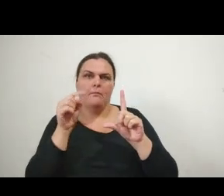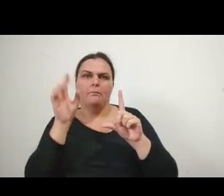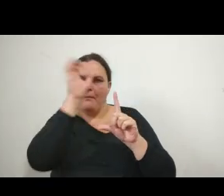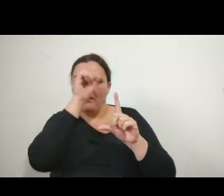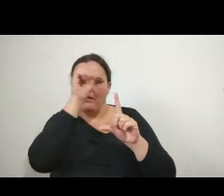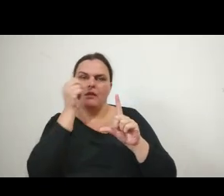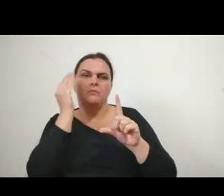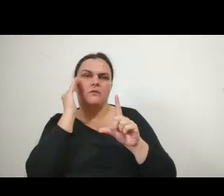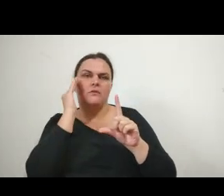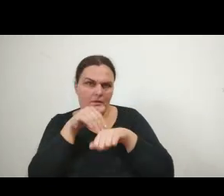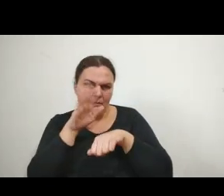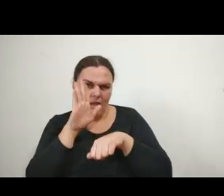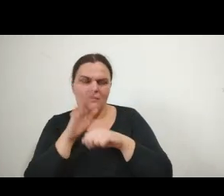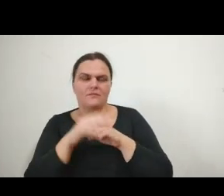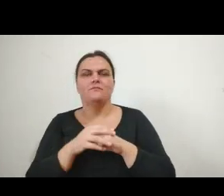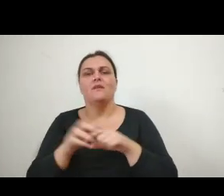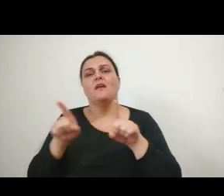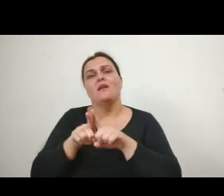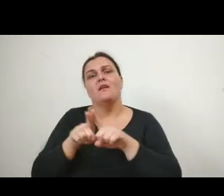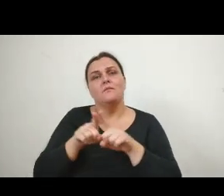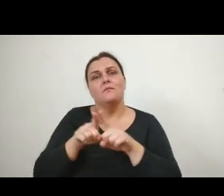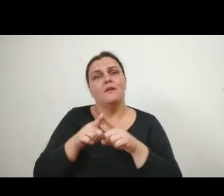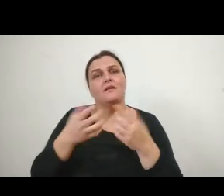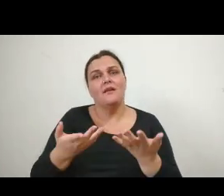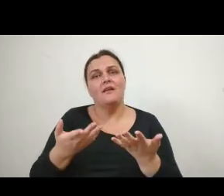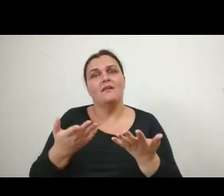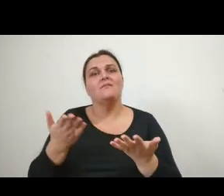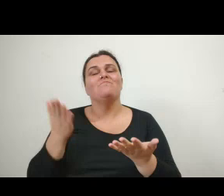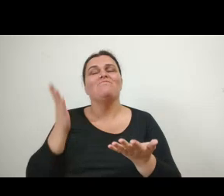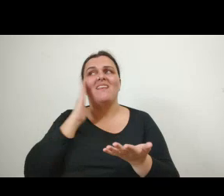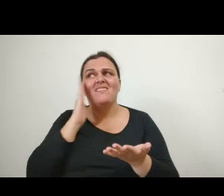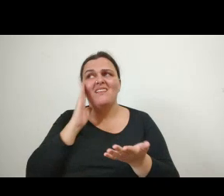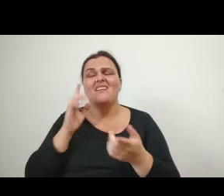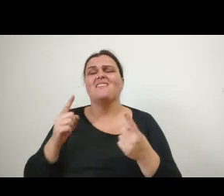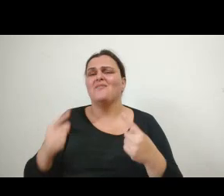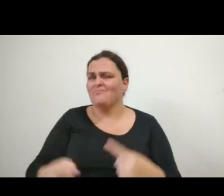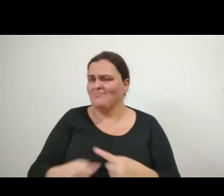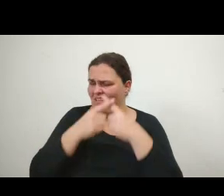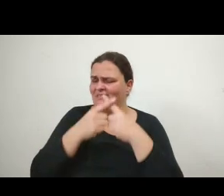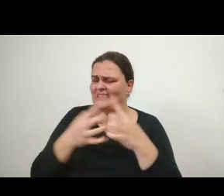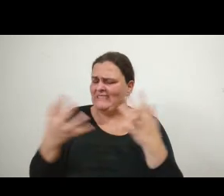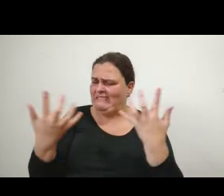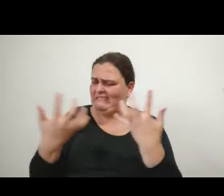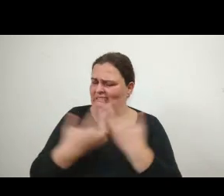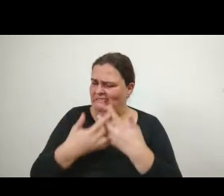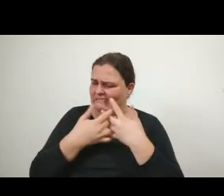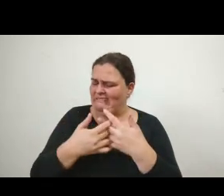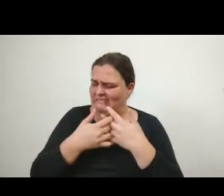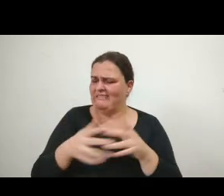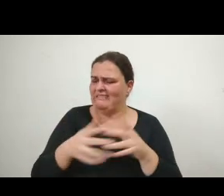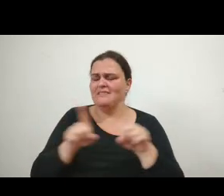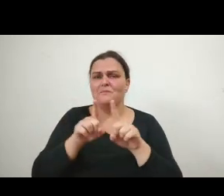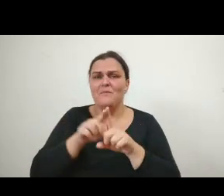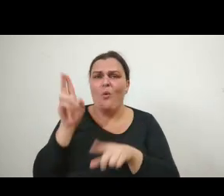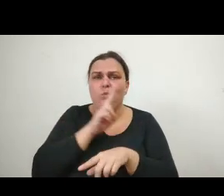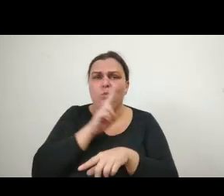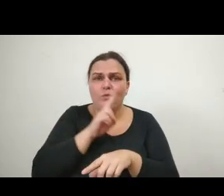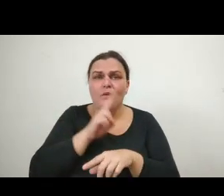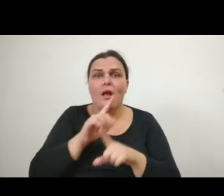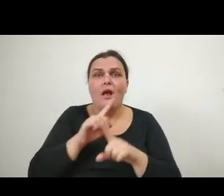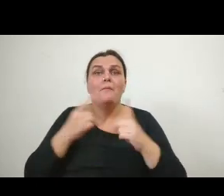E, gente, né, apesar de se tratar de um desafio complexo e urgente, ainda podemos limitar as mudanças climáticas e seus